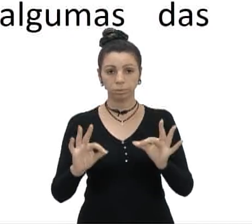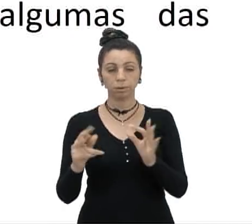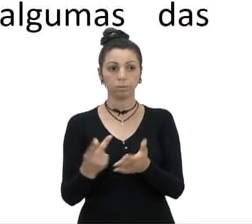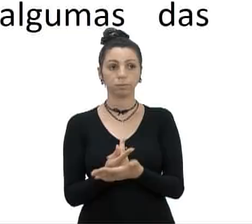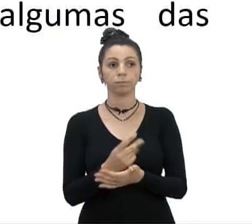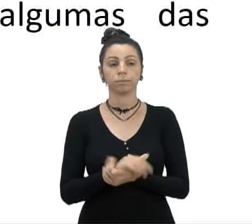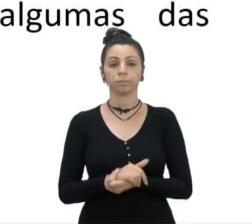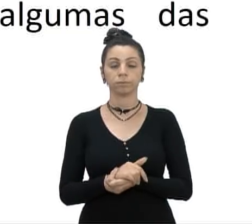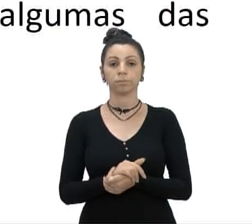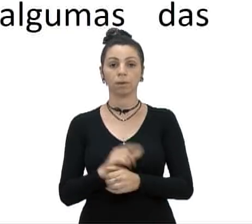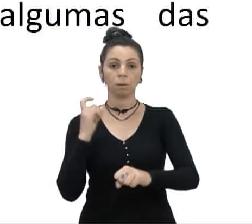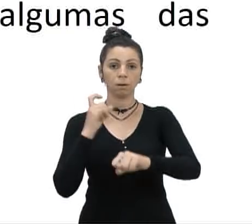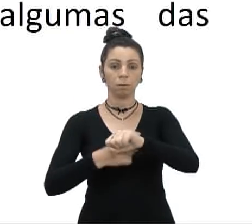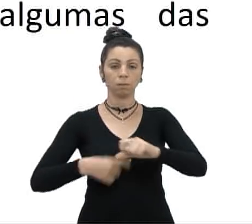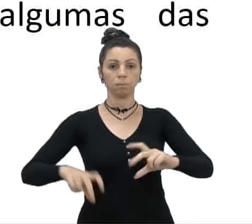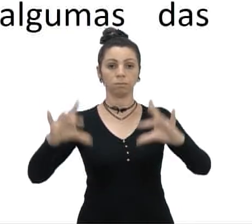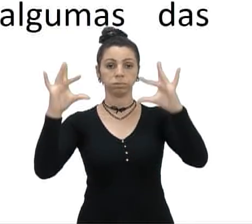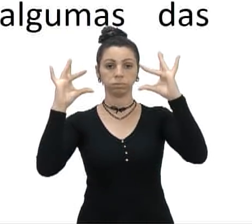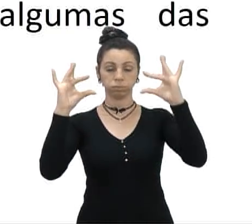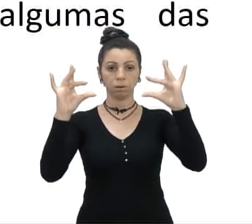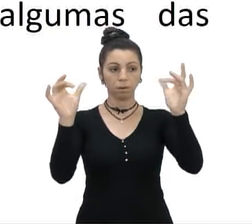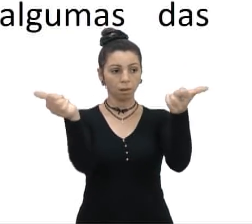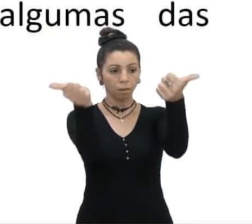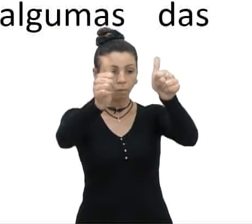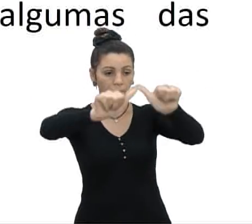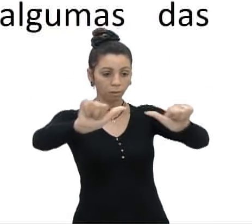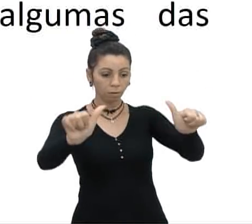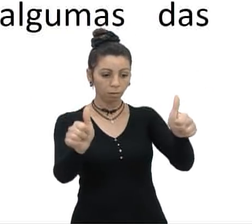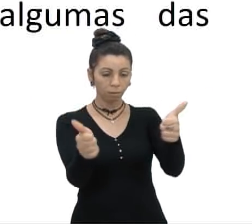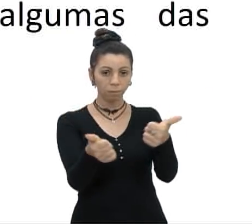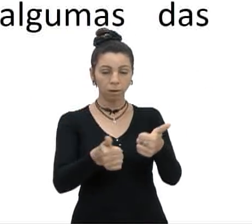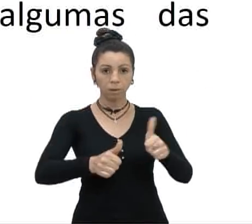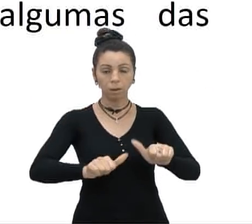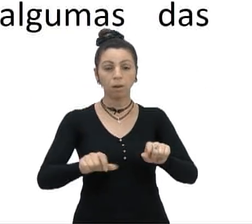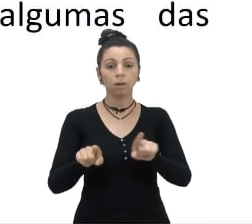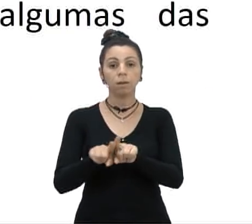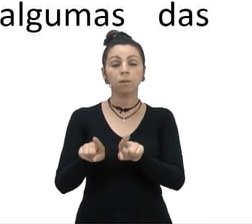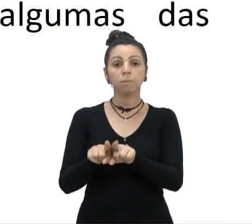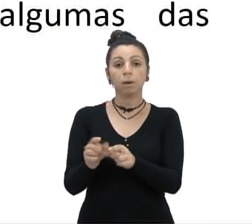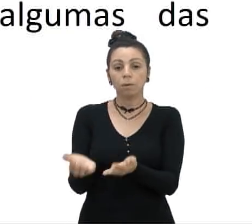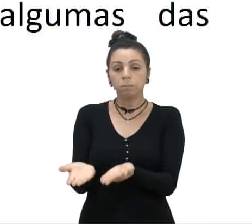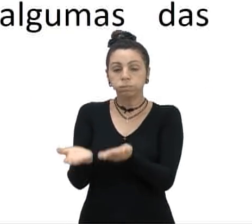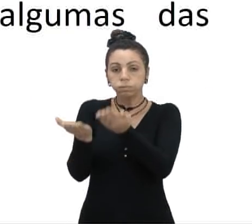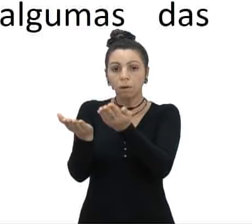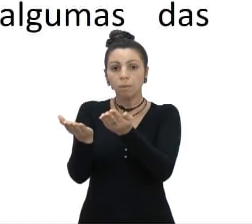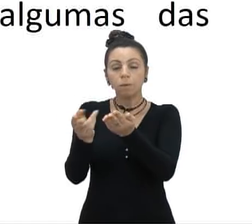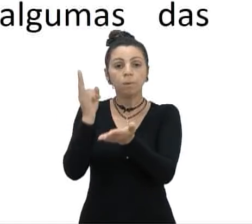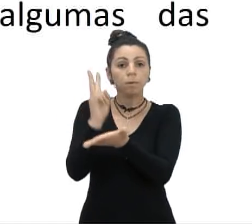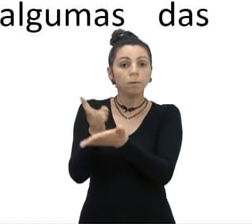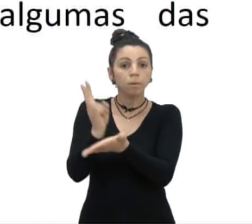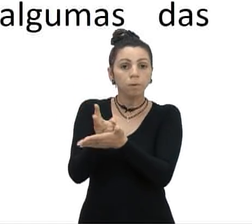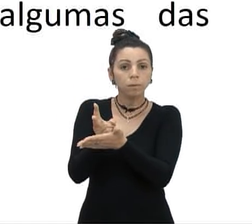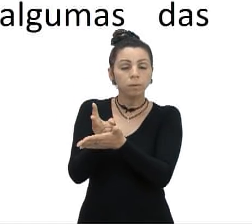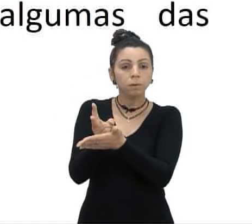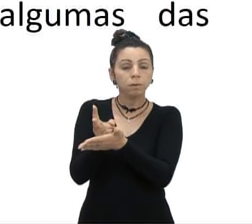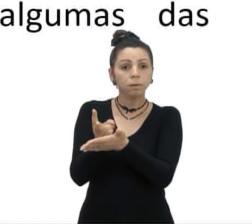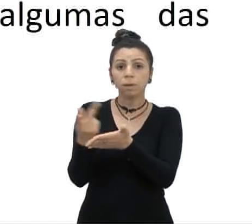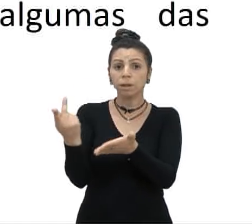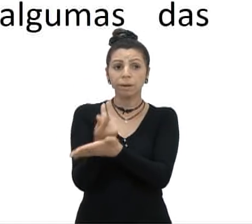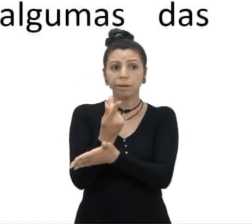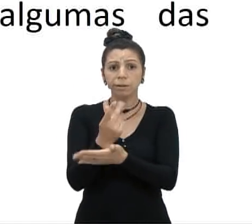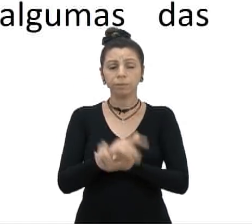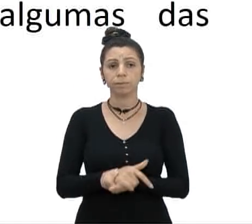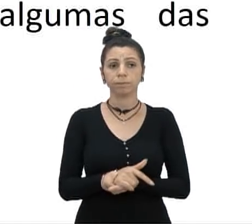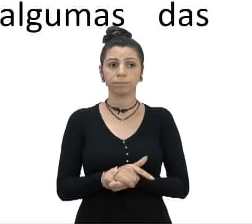sólidos têm forma variável e volume constante. Está errada essa frase, está incorreta. Qual